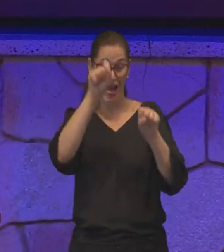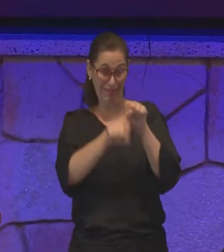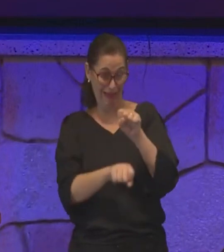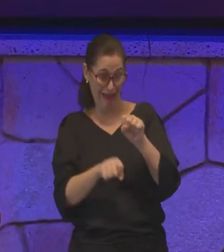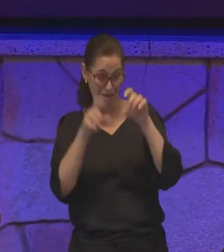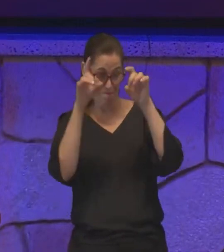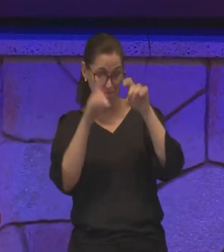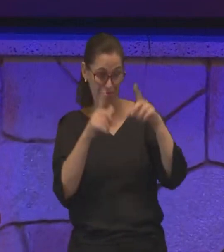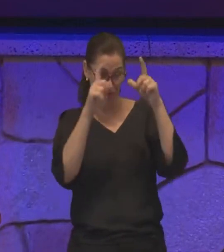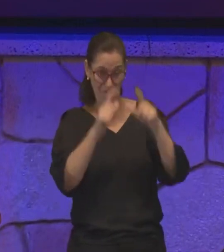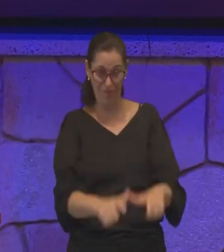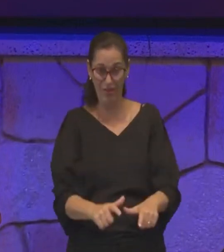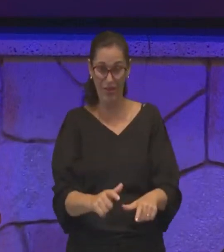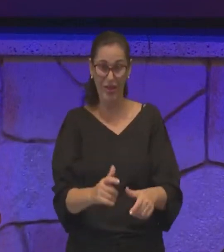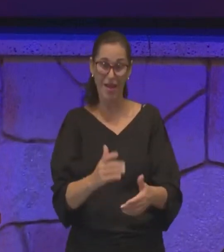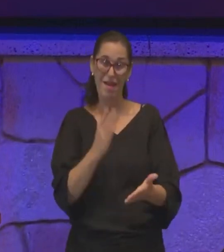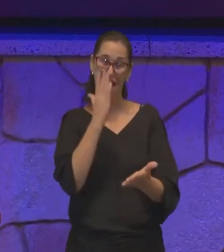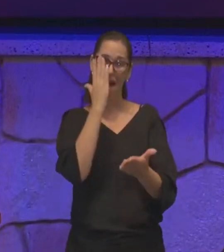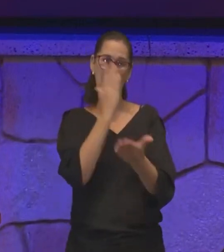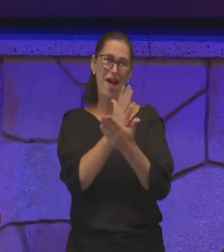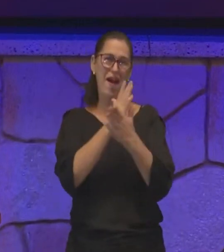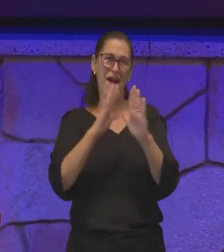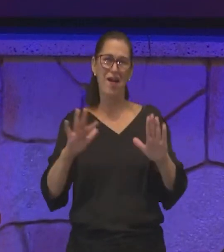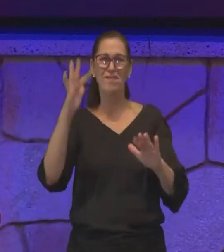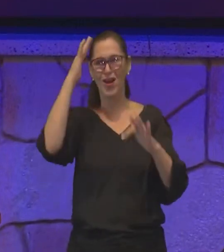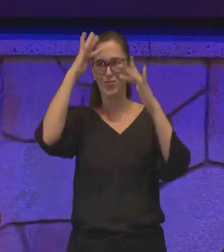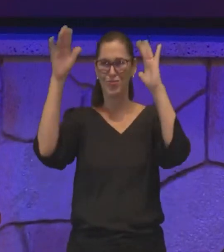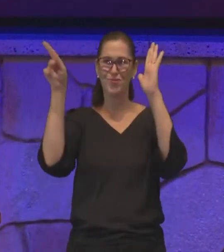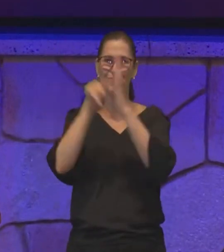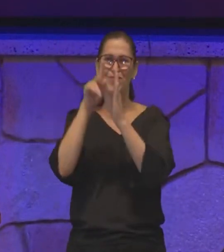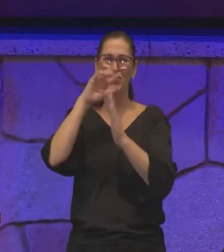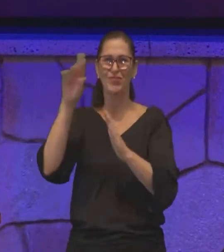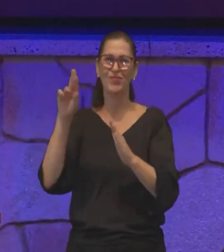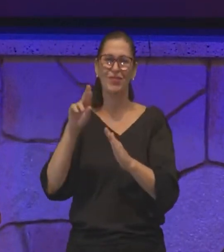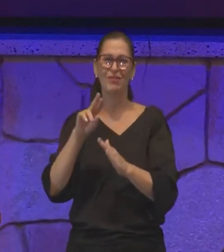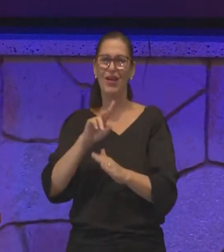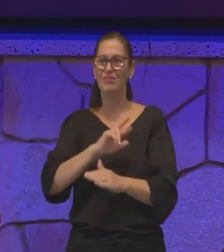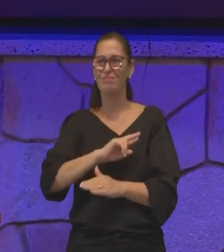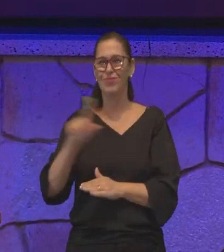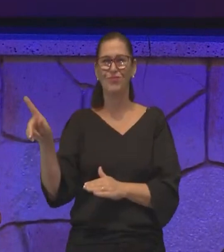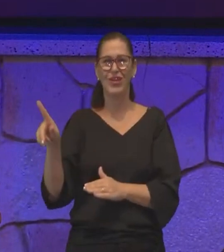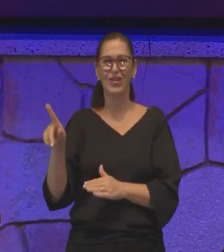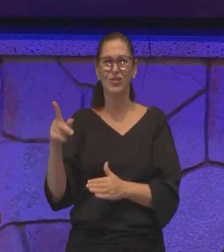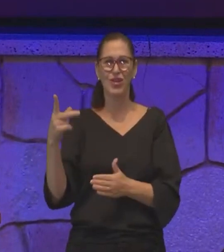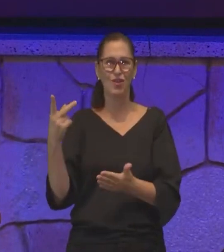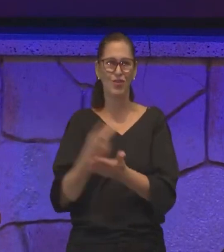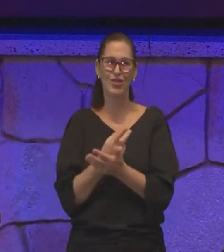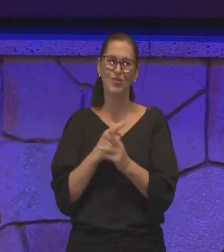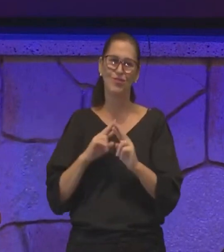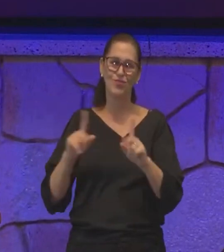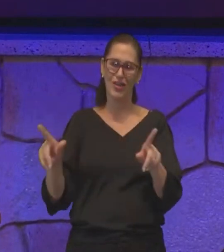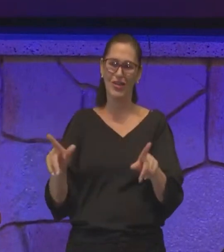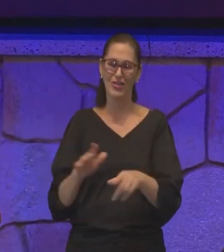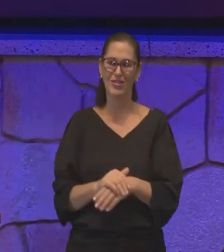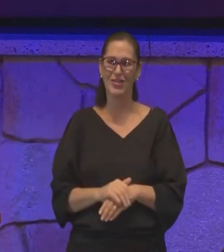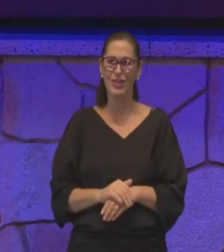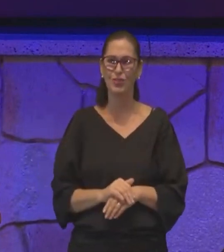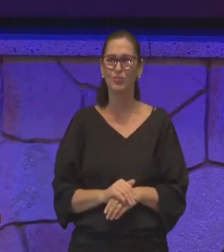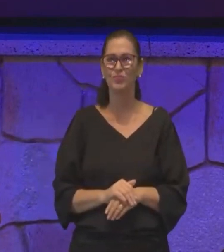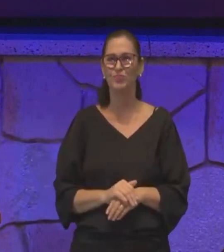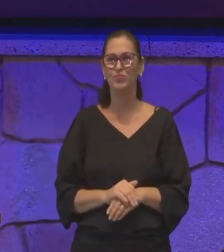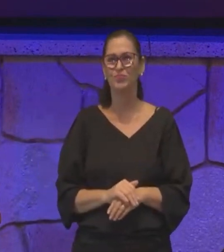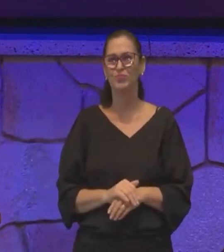matá-lo, iria por fim os sonhos do Senhor. Mas isso não aconteceu. Eu não entrarei